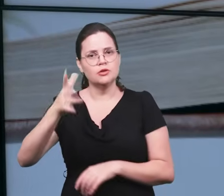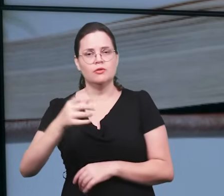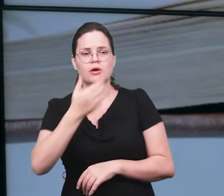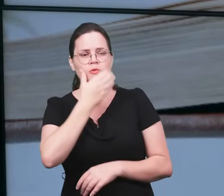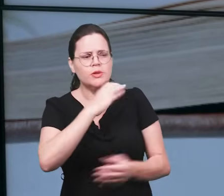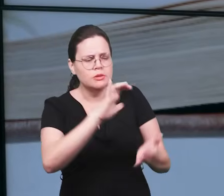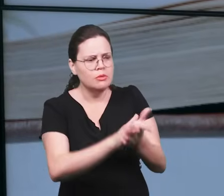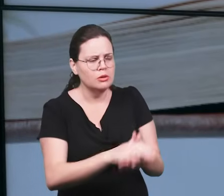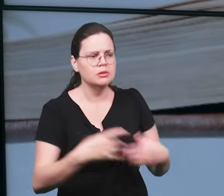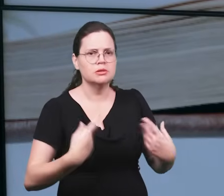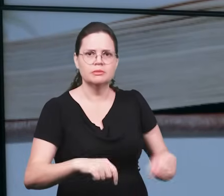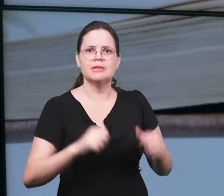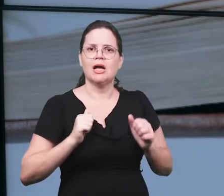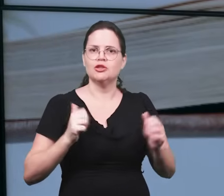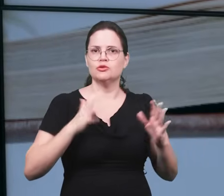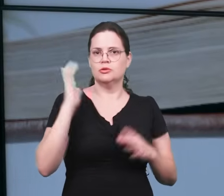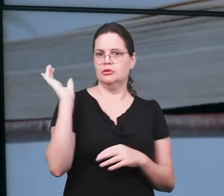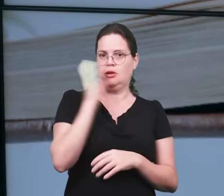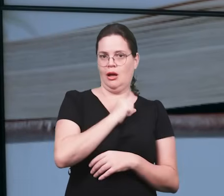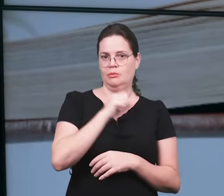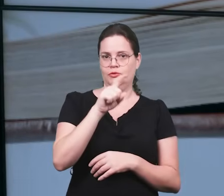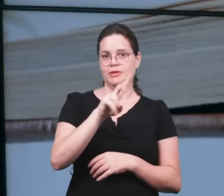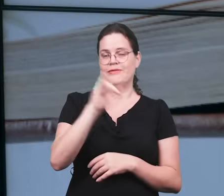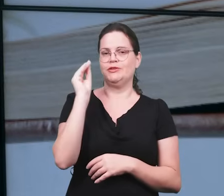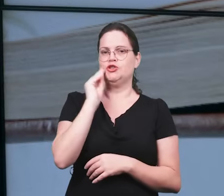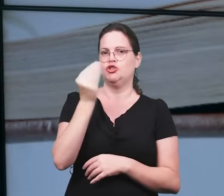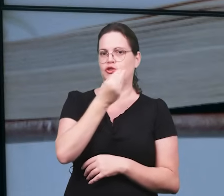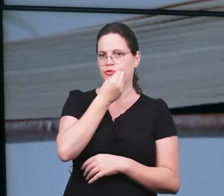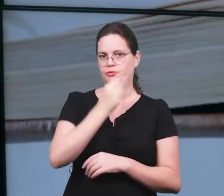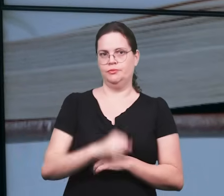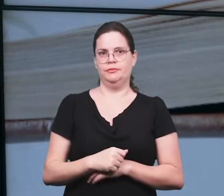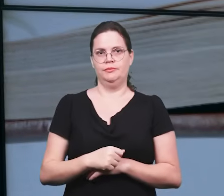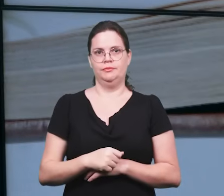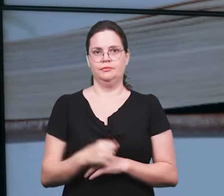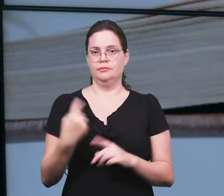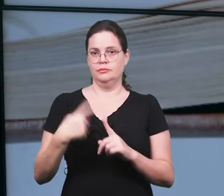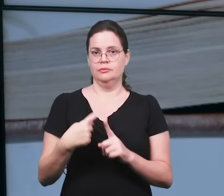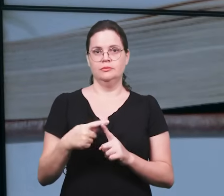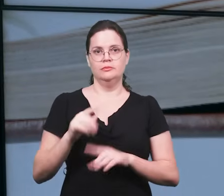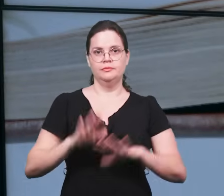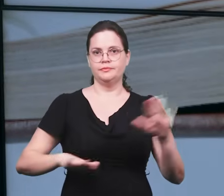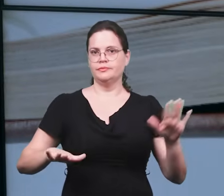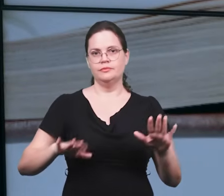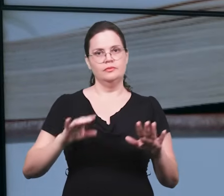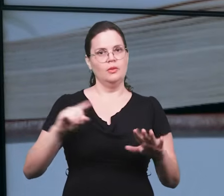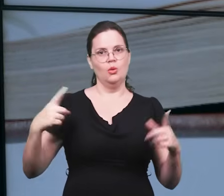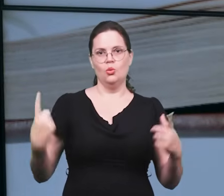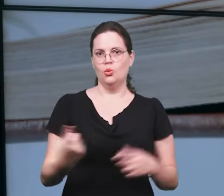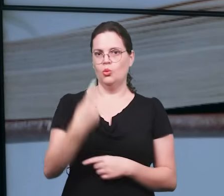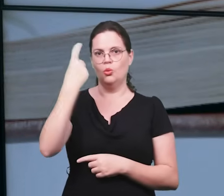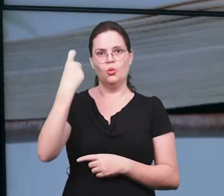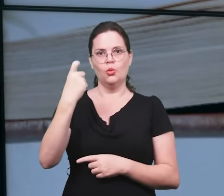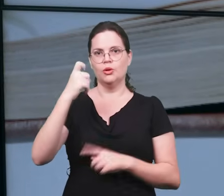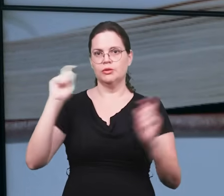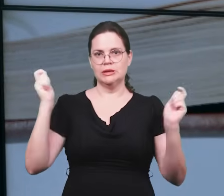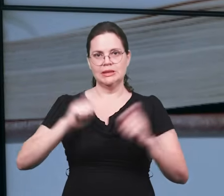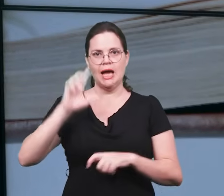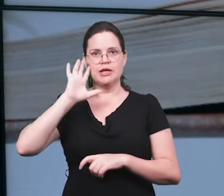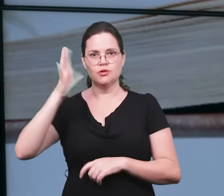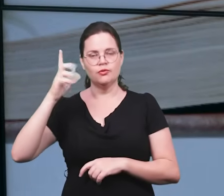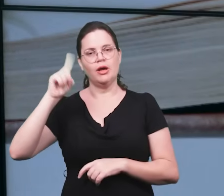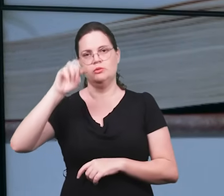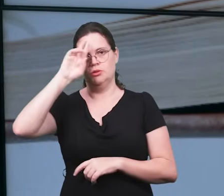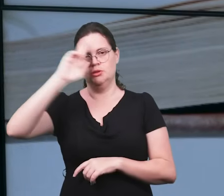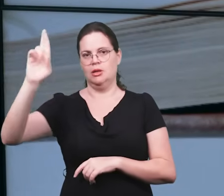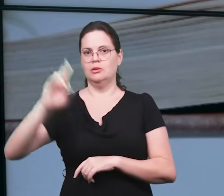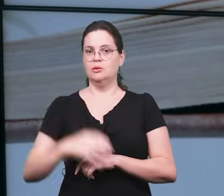uma atitude imediata. Você vai jejuar, porque muitas vezes só o Senhor pode operar. Você vai orar